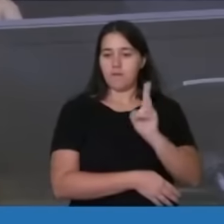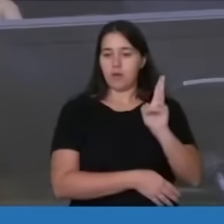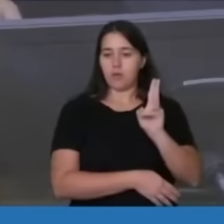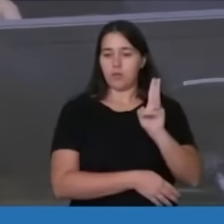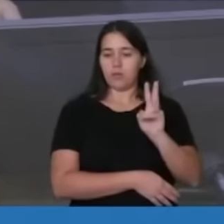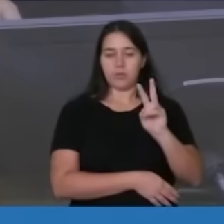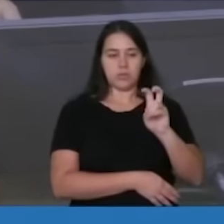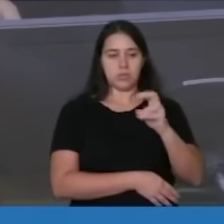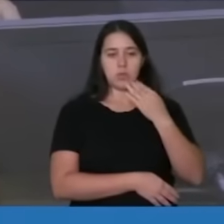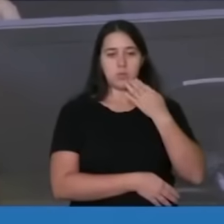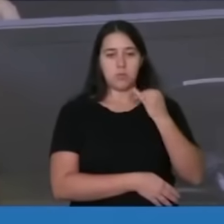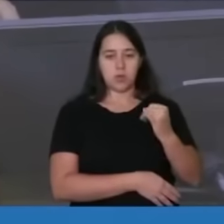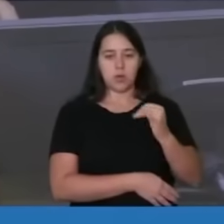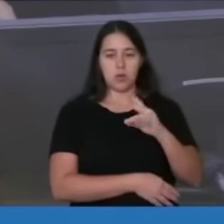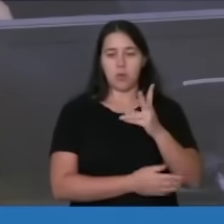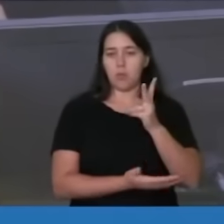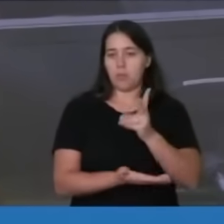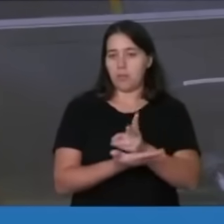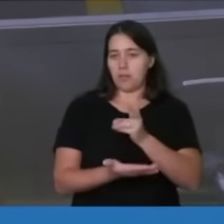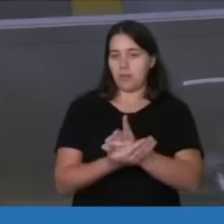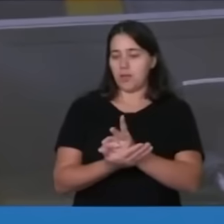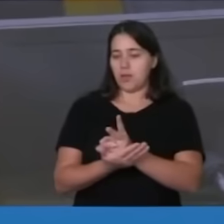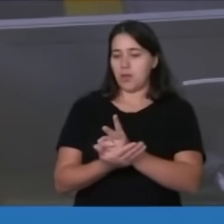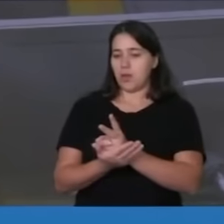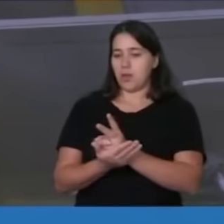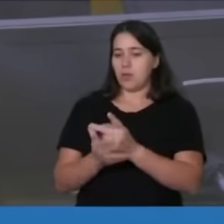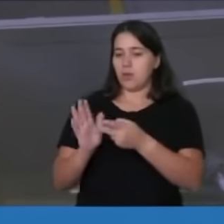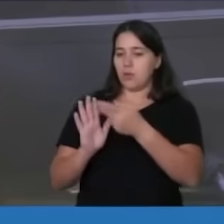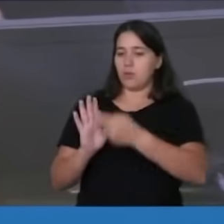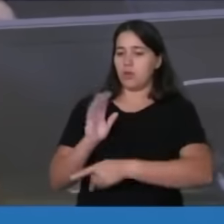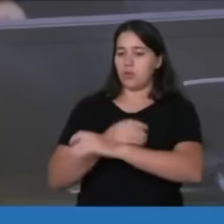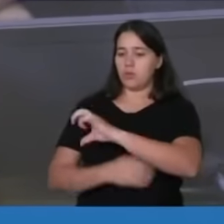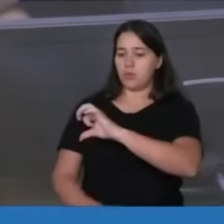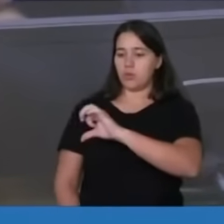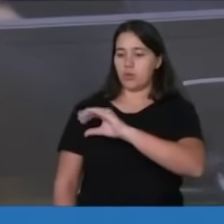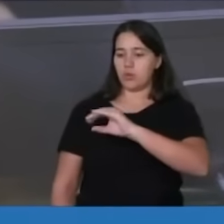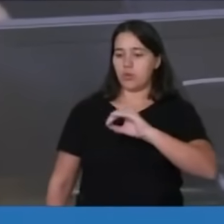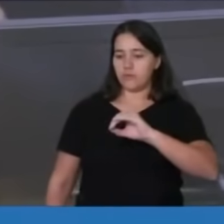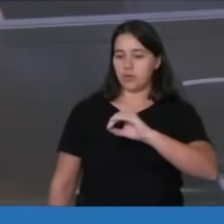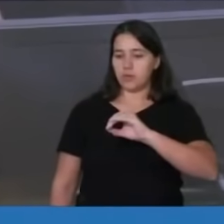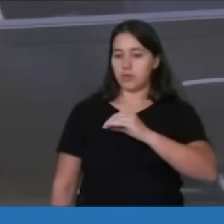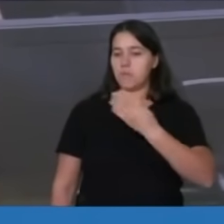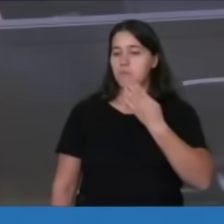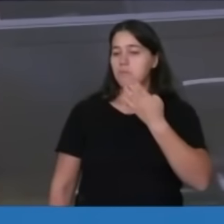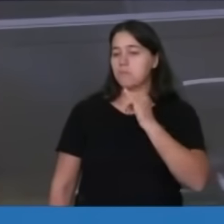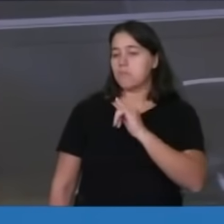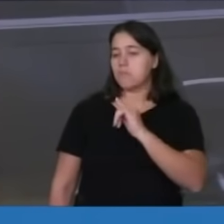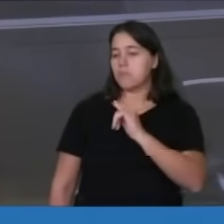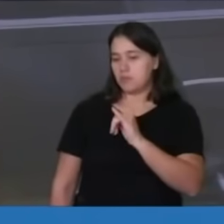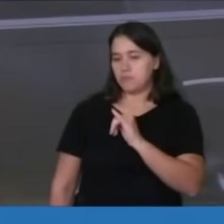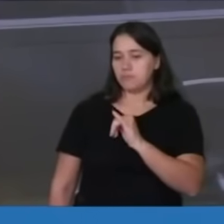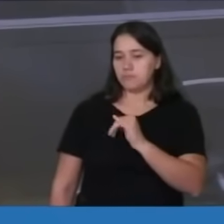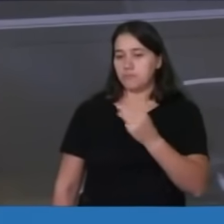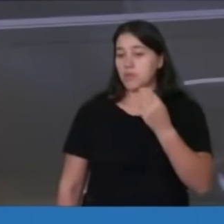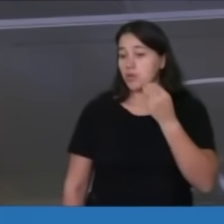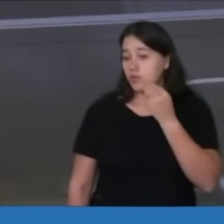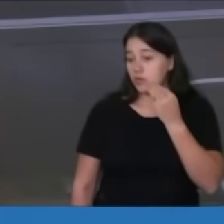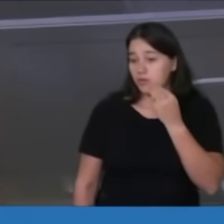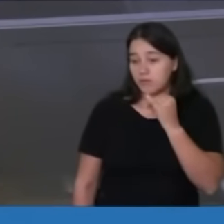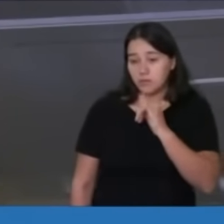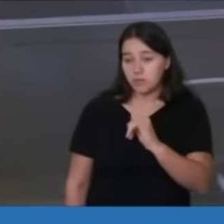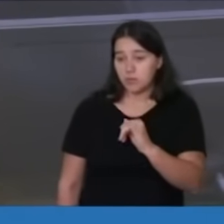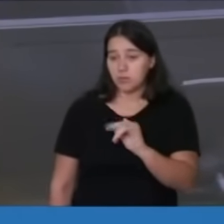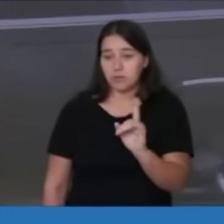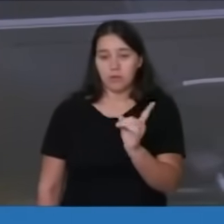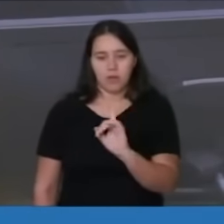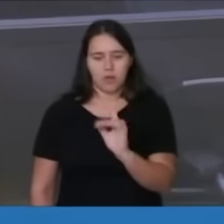prevalência do projeto original para se discutir inicialmente, que é de 900 milhões. E aqui digo, com toda a segurança, 900 milhões também não financiam